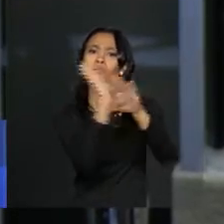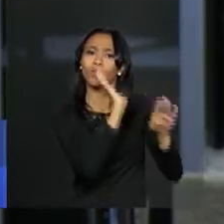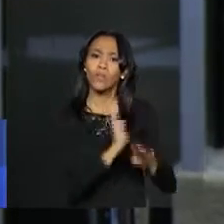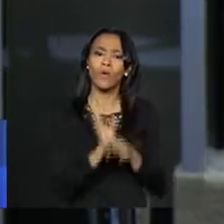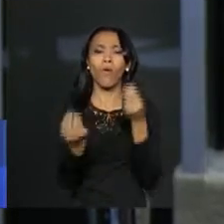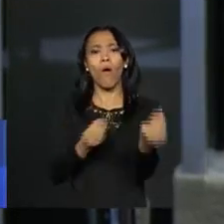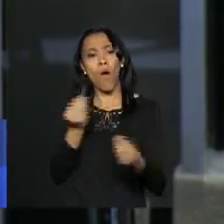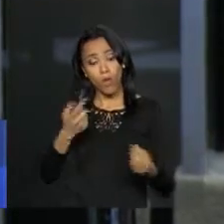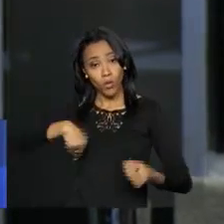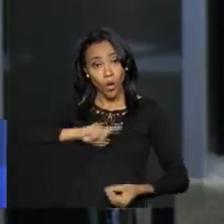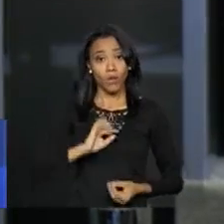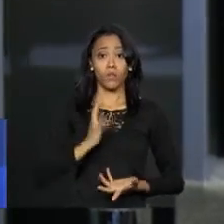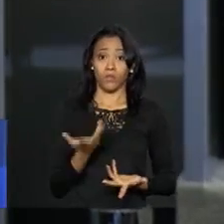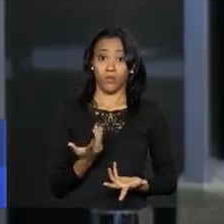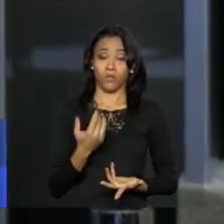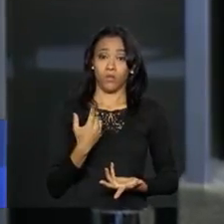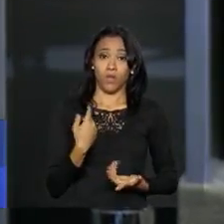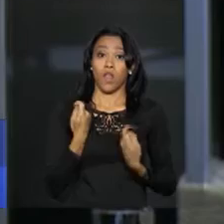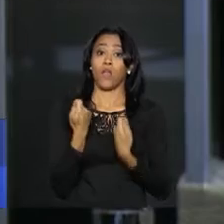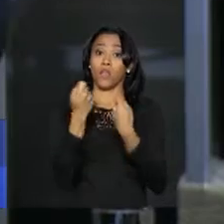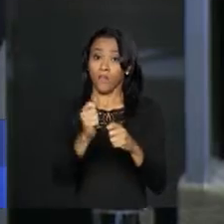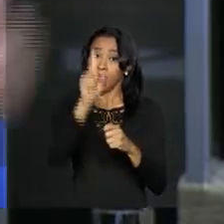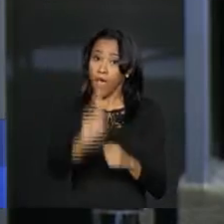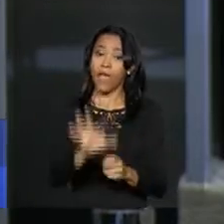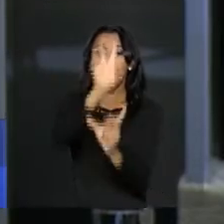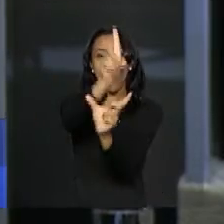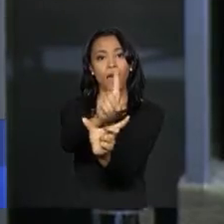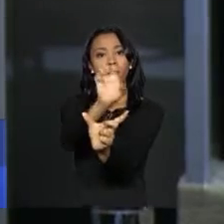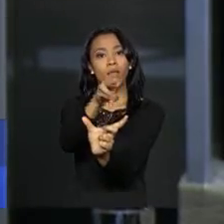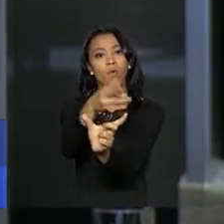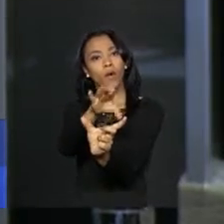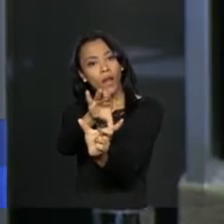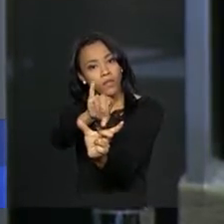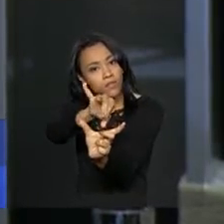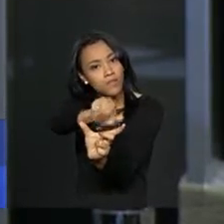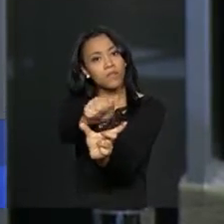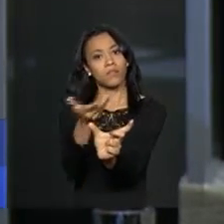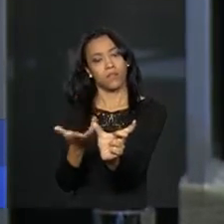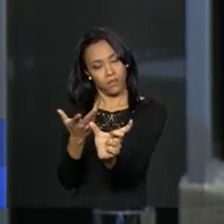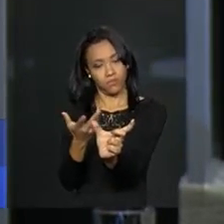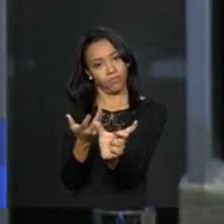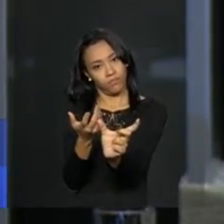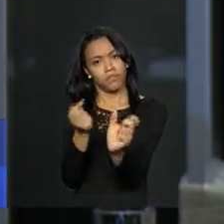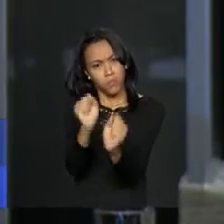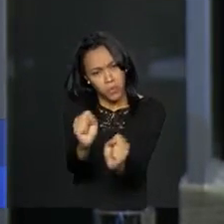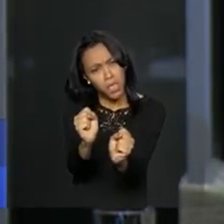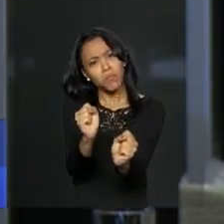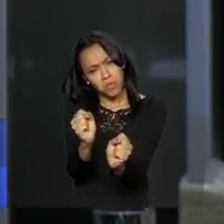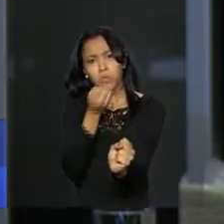Eu quero se subir à tribuna e disser aqui. Aí, Osmar, eu concordo. Não dá. Podemos até ter